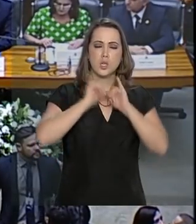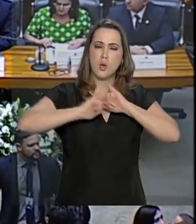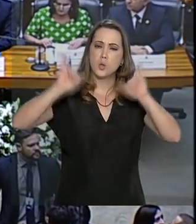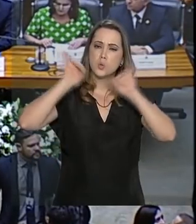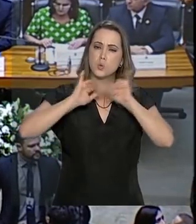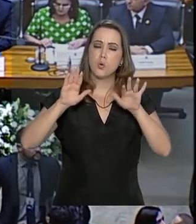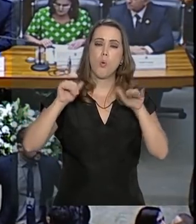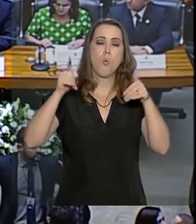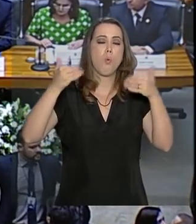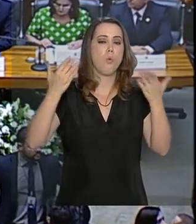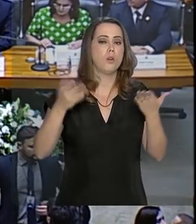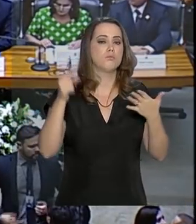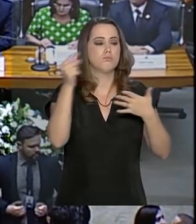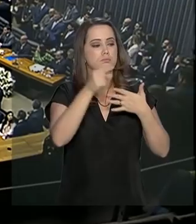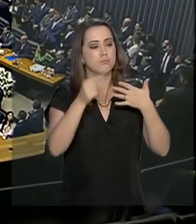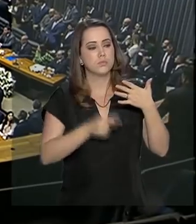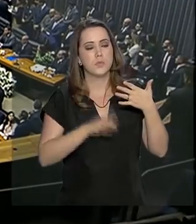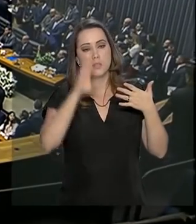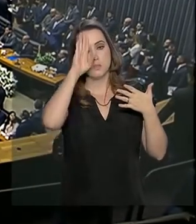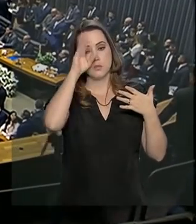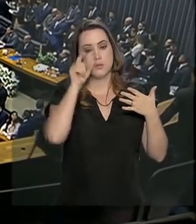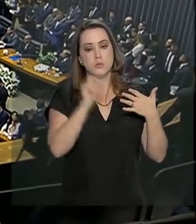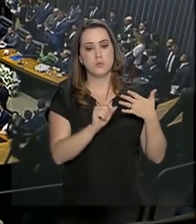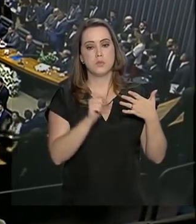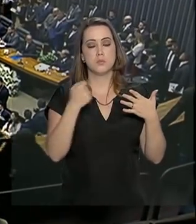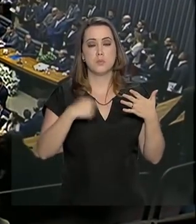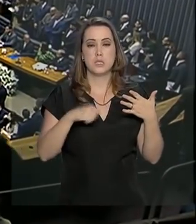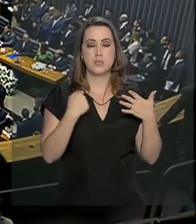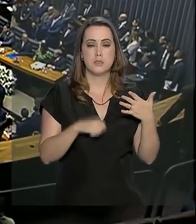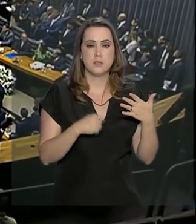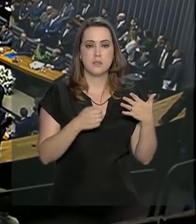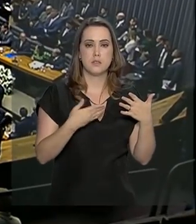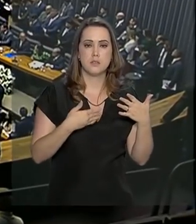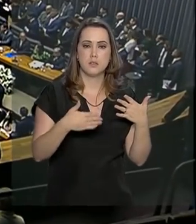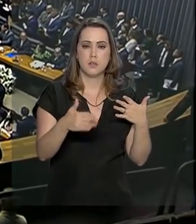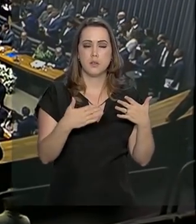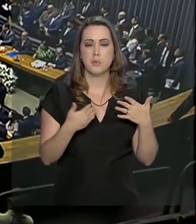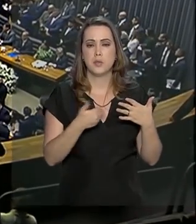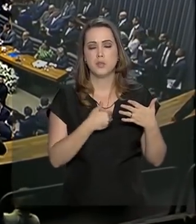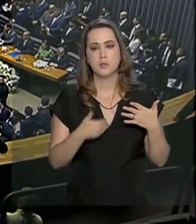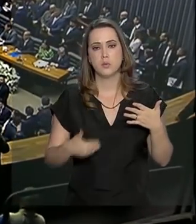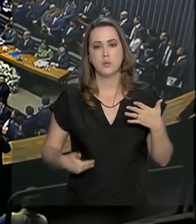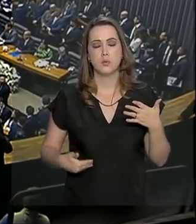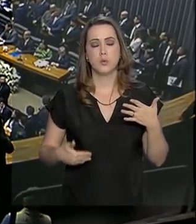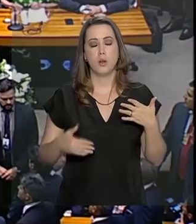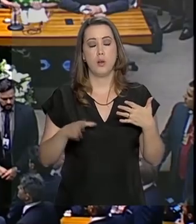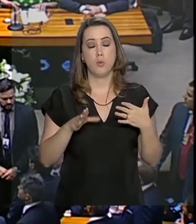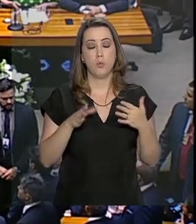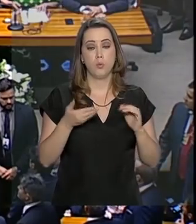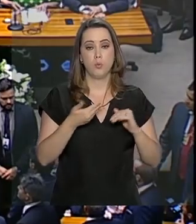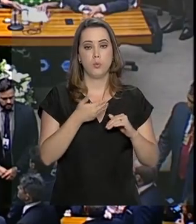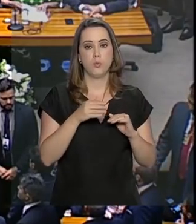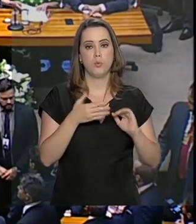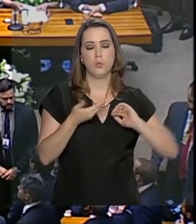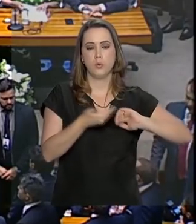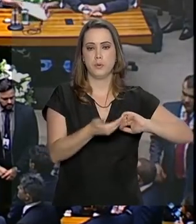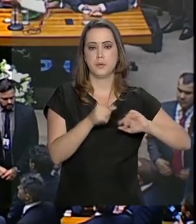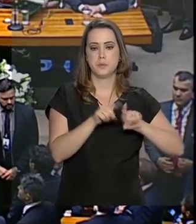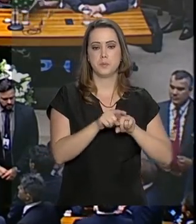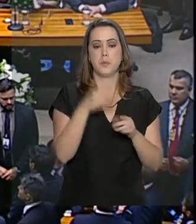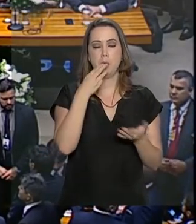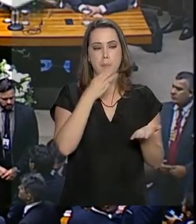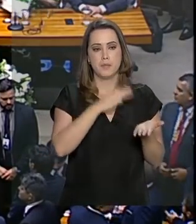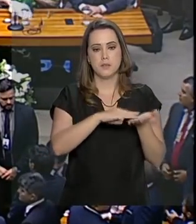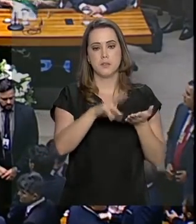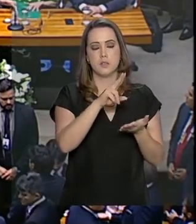anunciou quais serão as matérias prioritárias que devem ser encaminhadas ao Congresso Nacional. A mensagem do